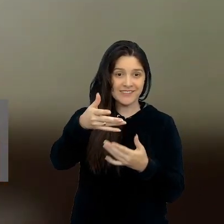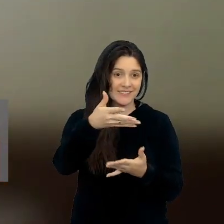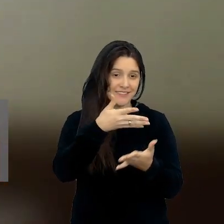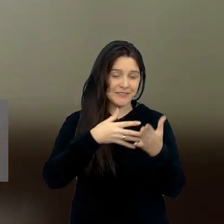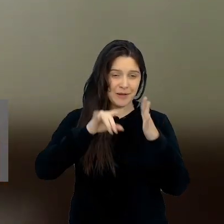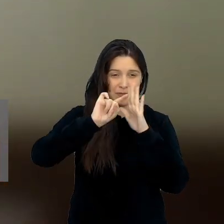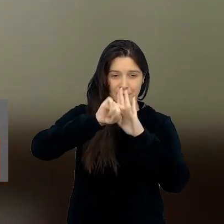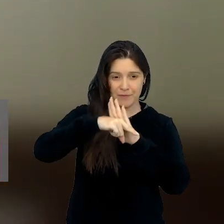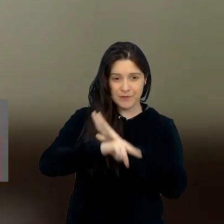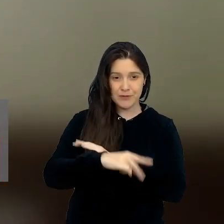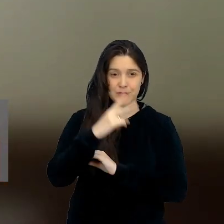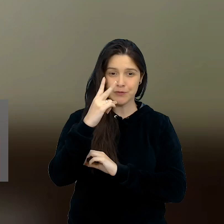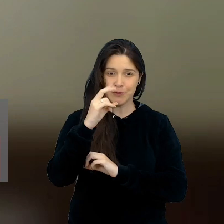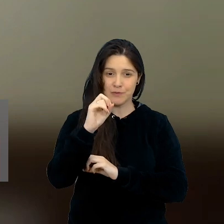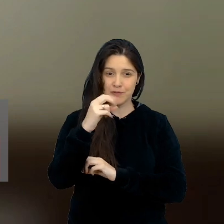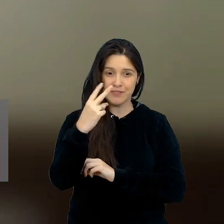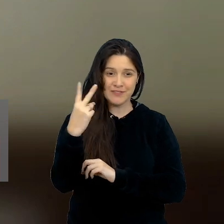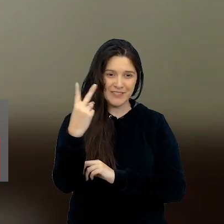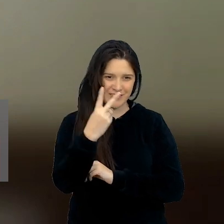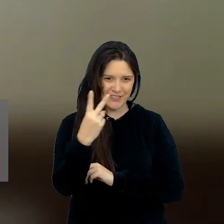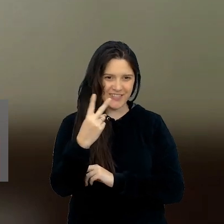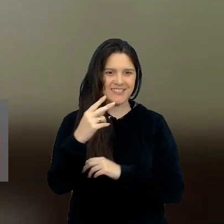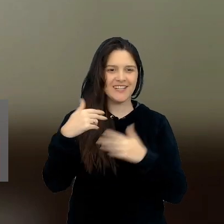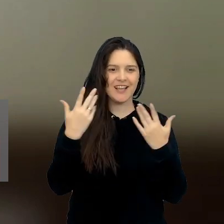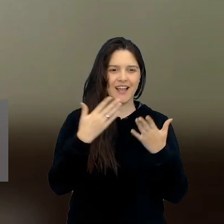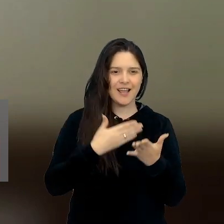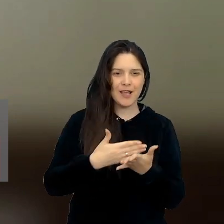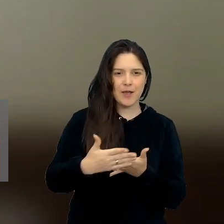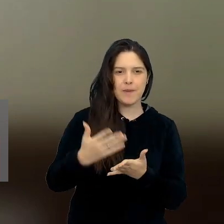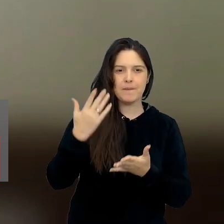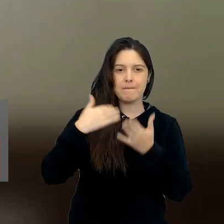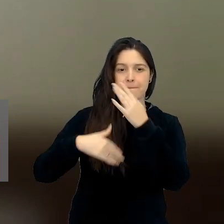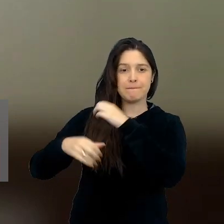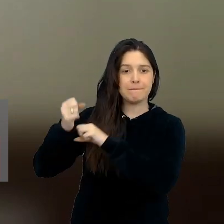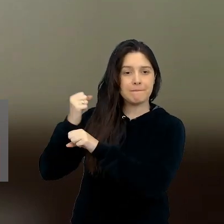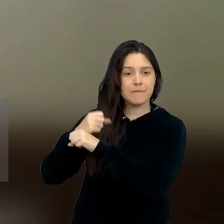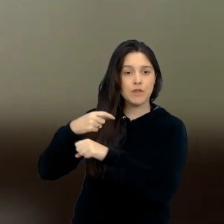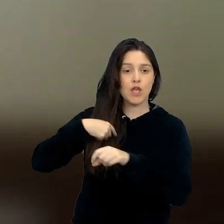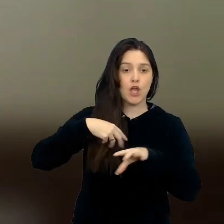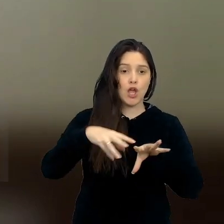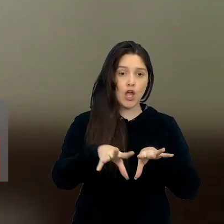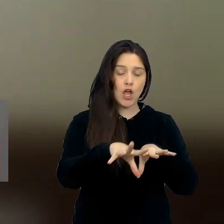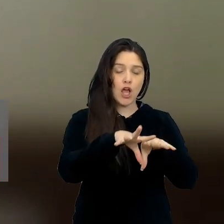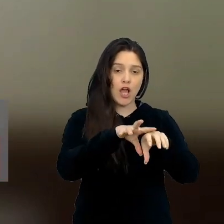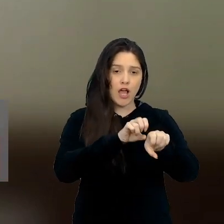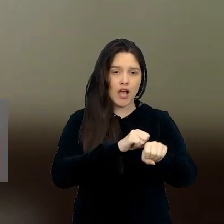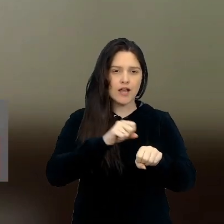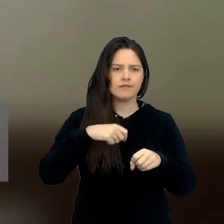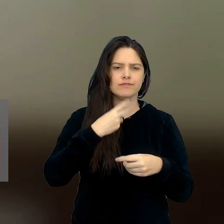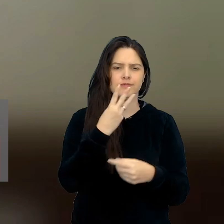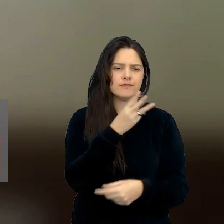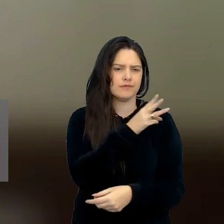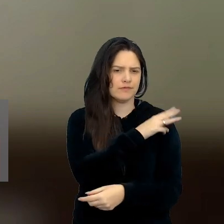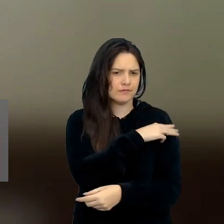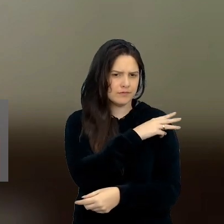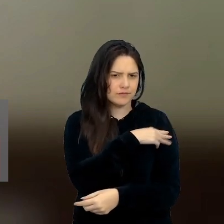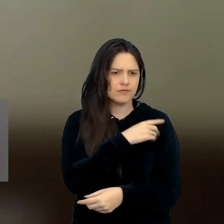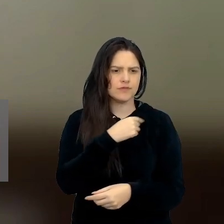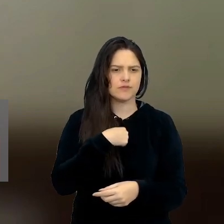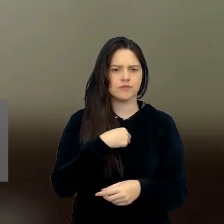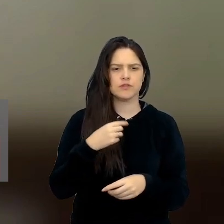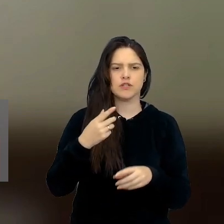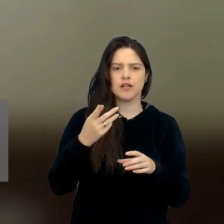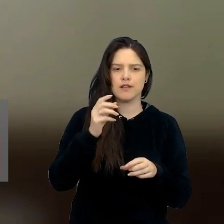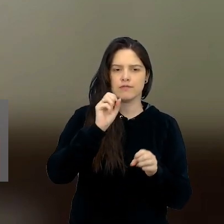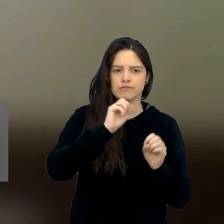Aprofundamento 2021. 2022. Meu nome é Everaldo Machado, sou formador da primeira série do ensino médio, sou alto, tenho